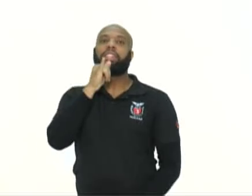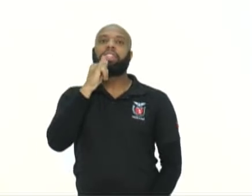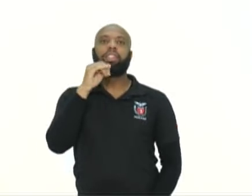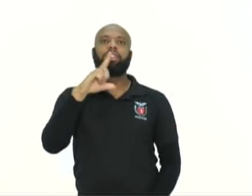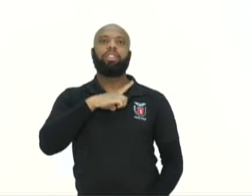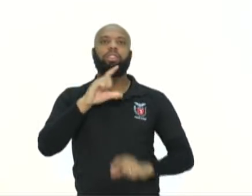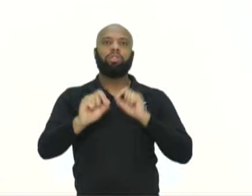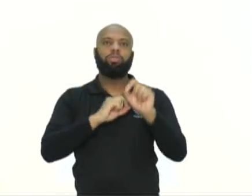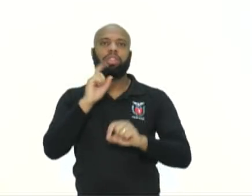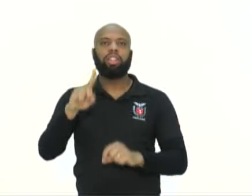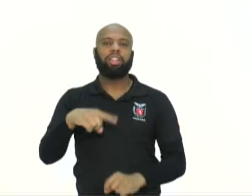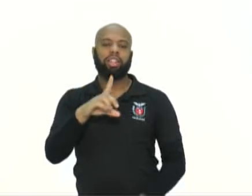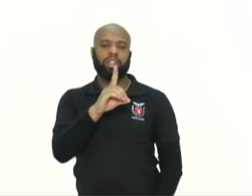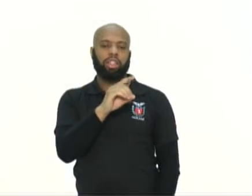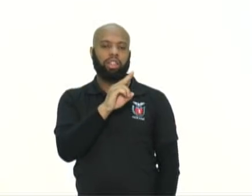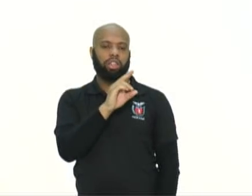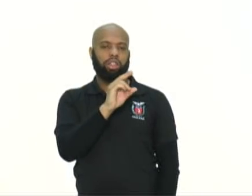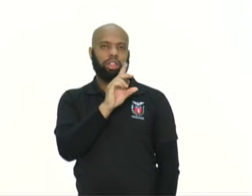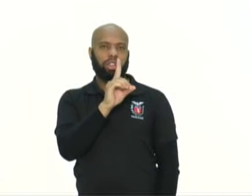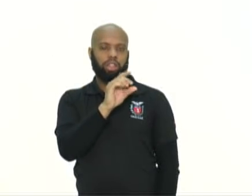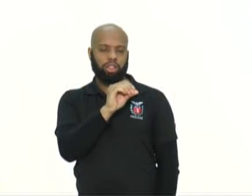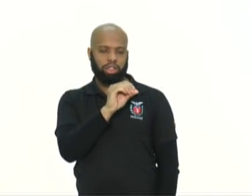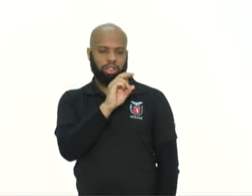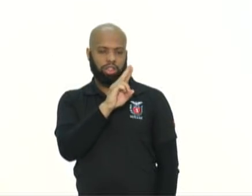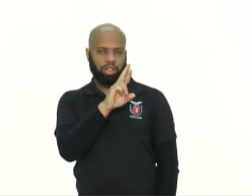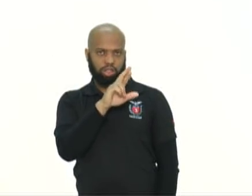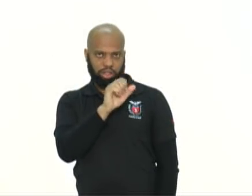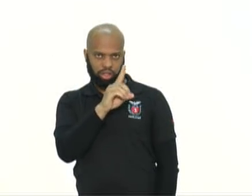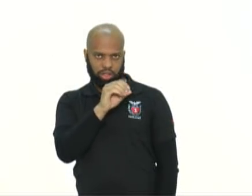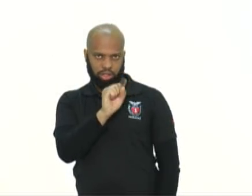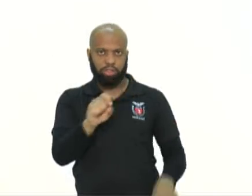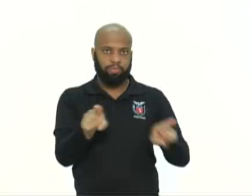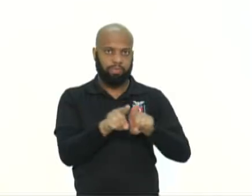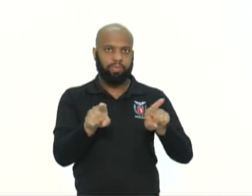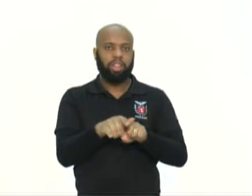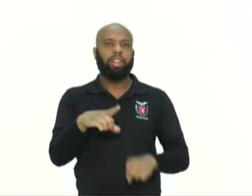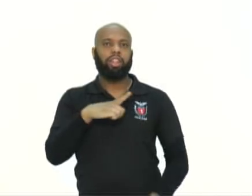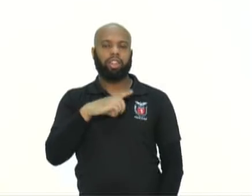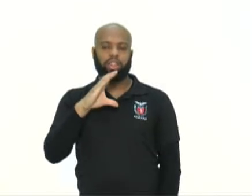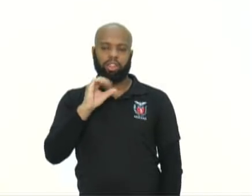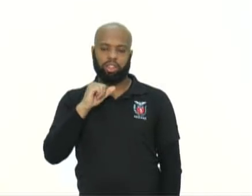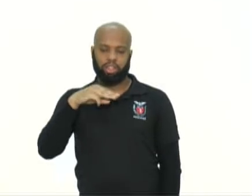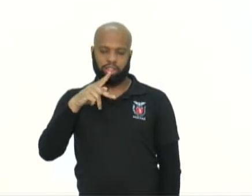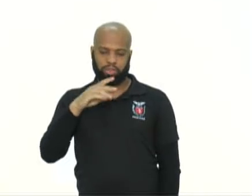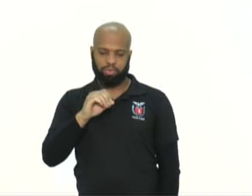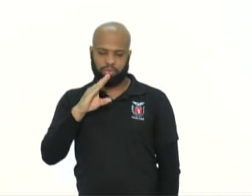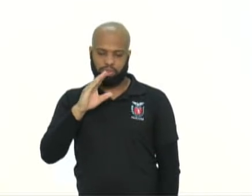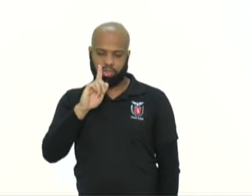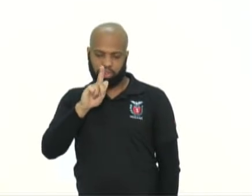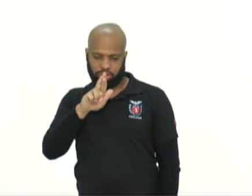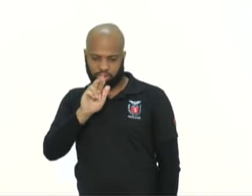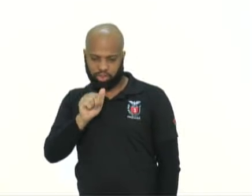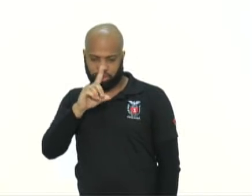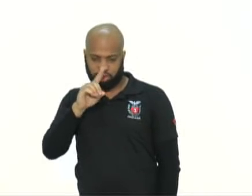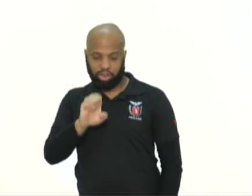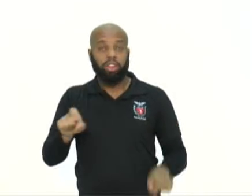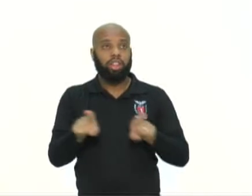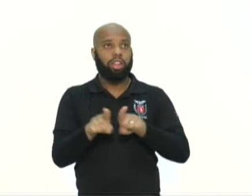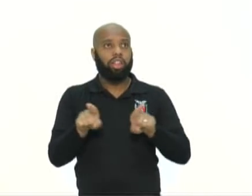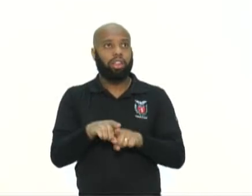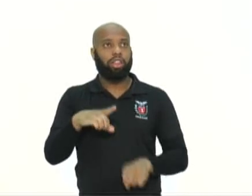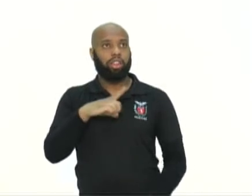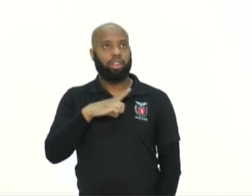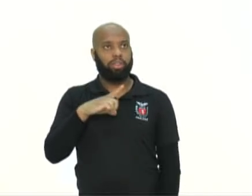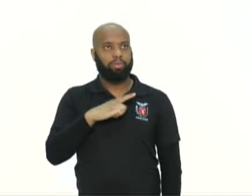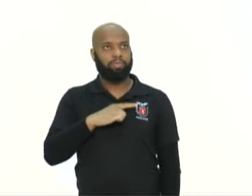Grande, Dourados, Três Lagoas e Corumbá, né? Cidades que abrigam indústrias frigoríficas